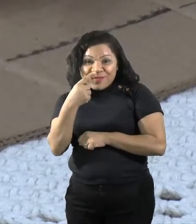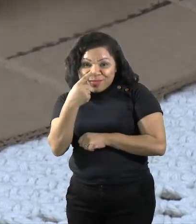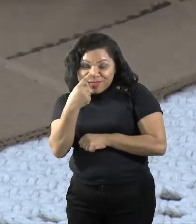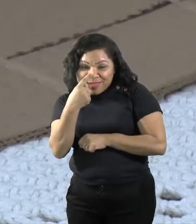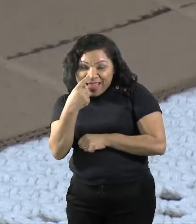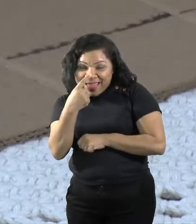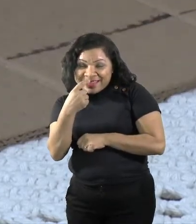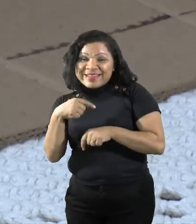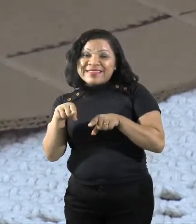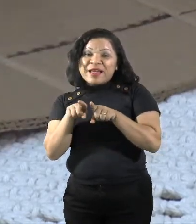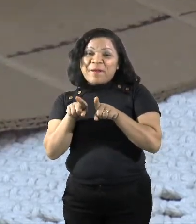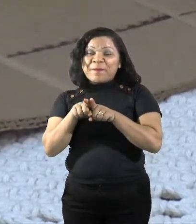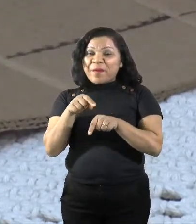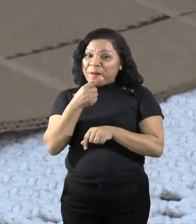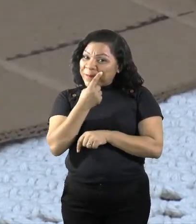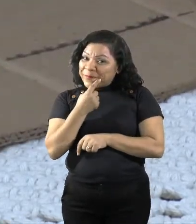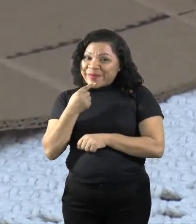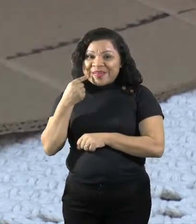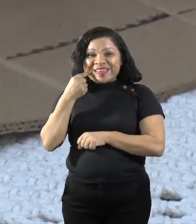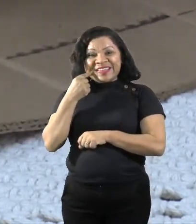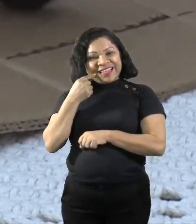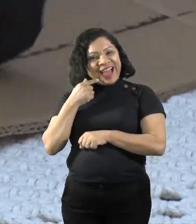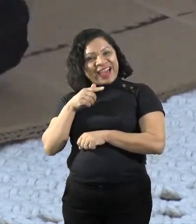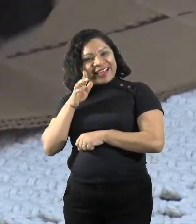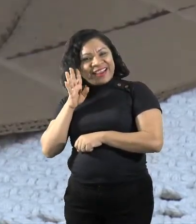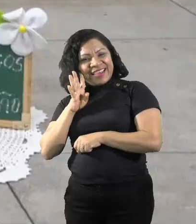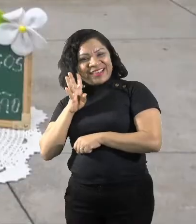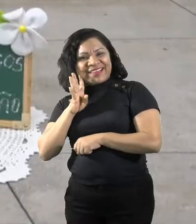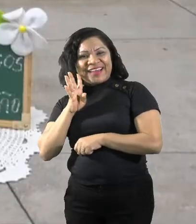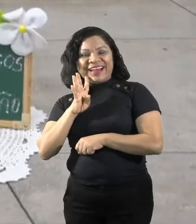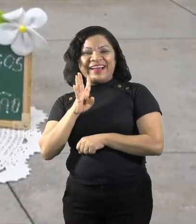uma boquinha. Que legal!